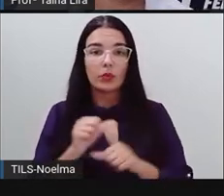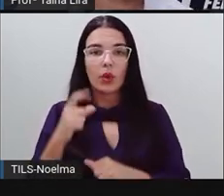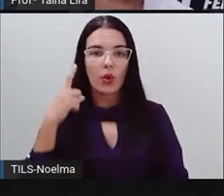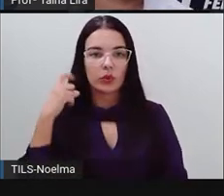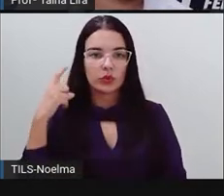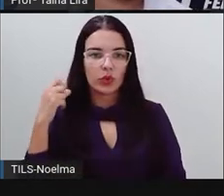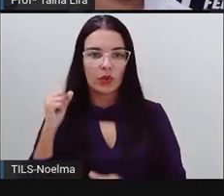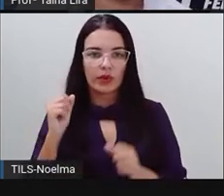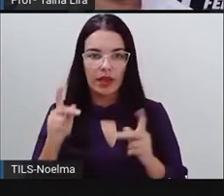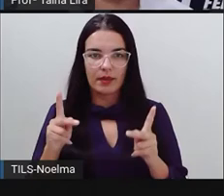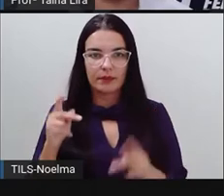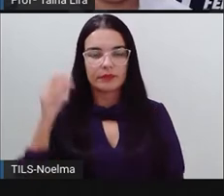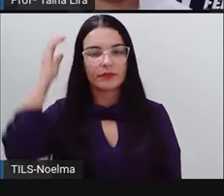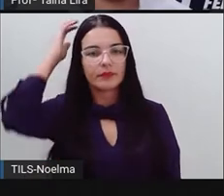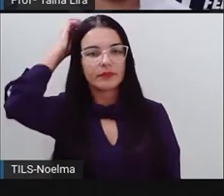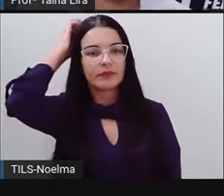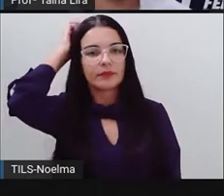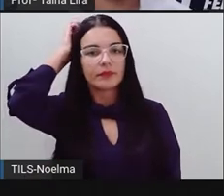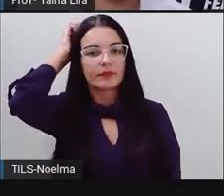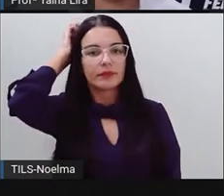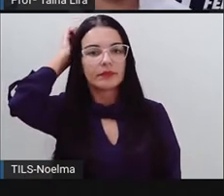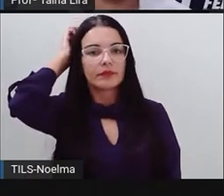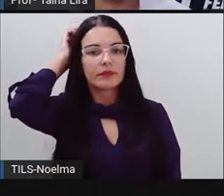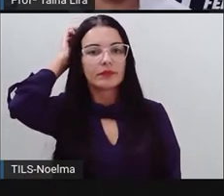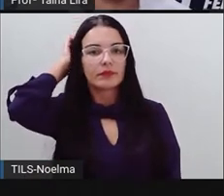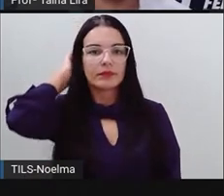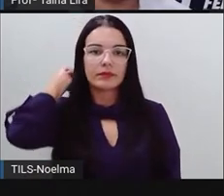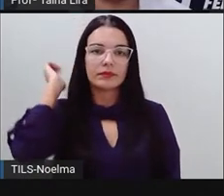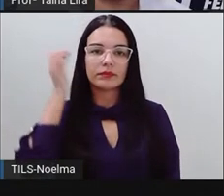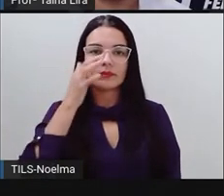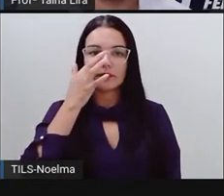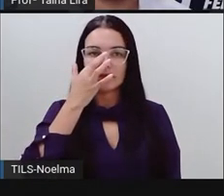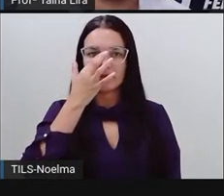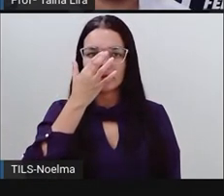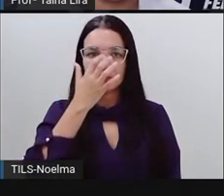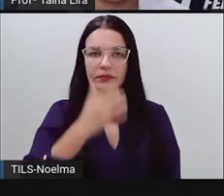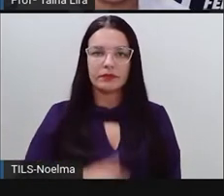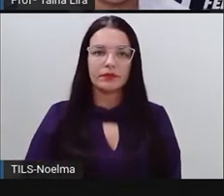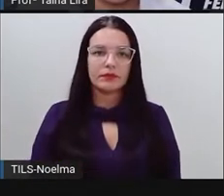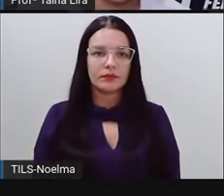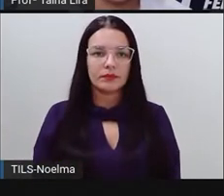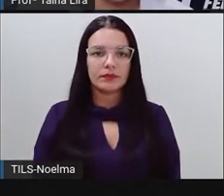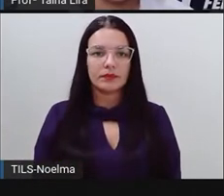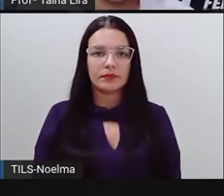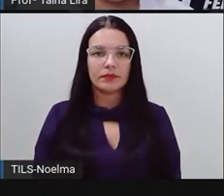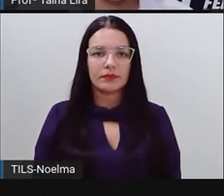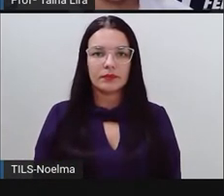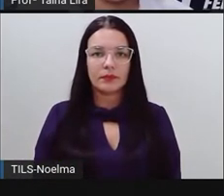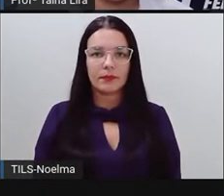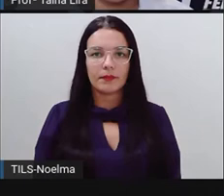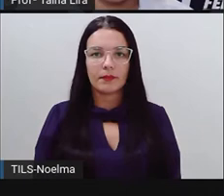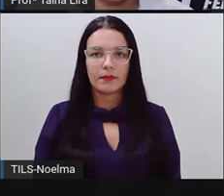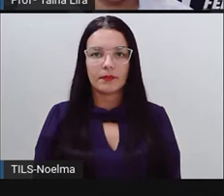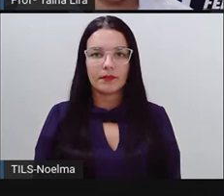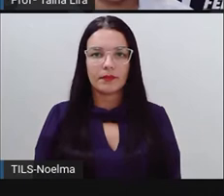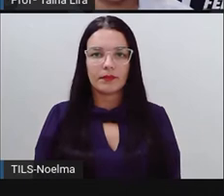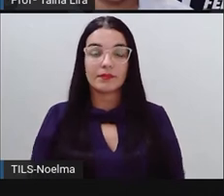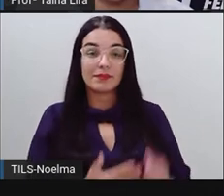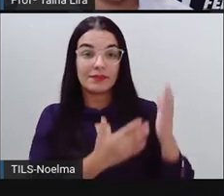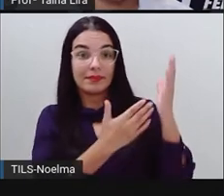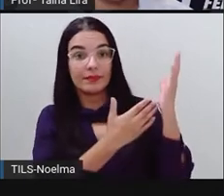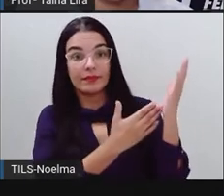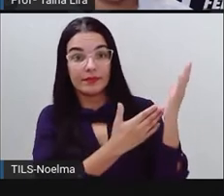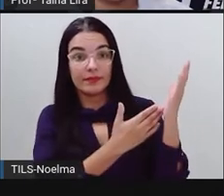então vamos lá continuar aqui com a nossa aula bom então Ó